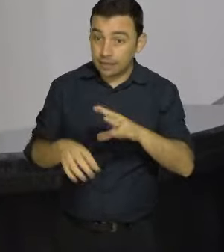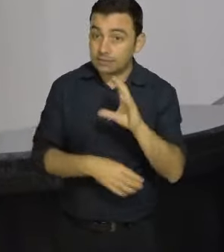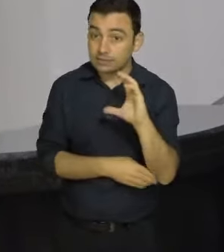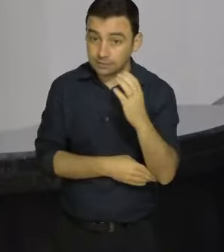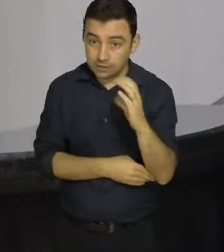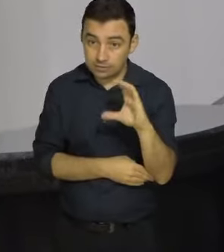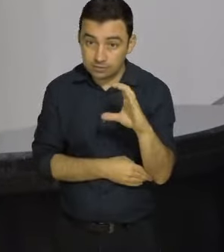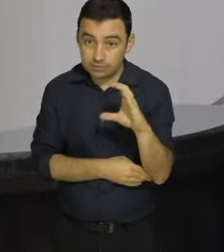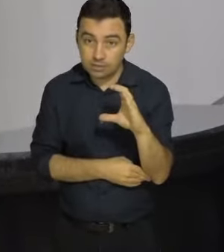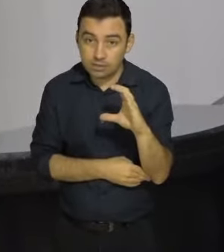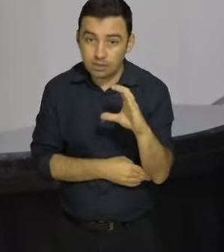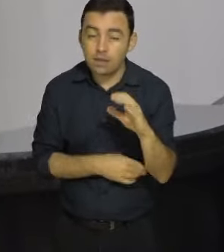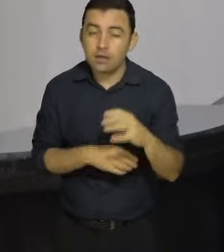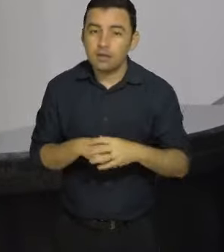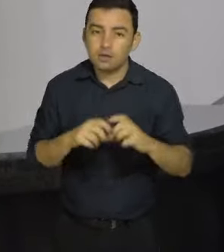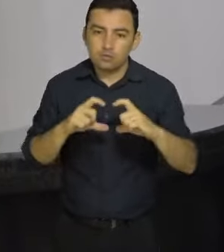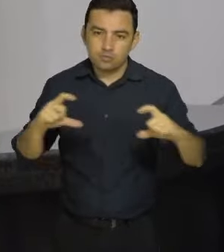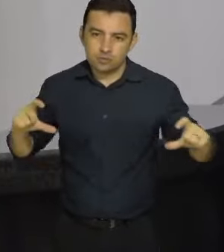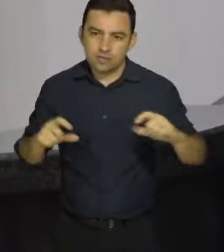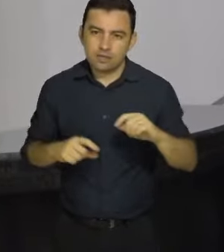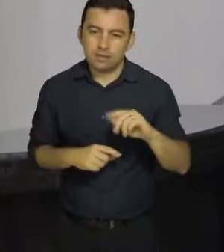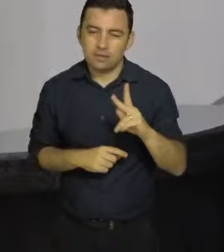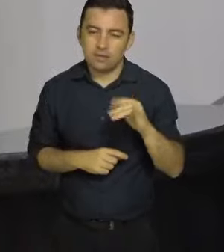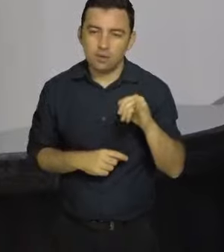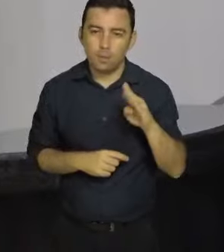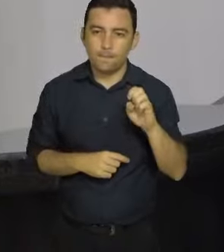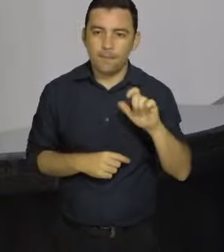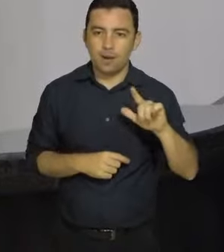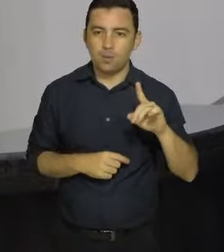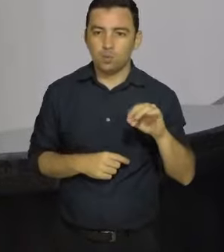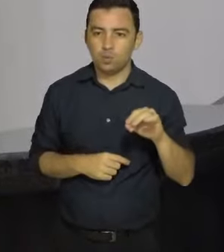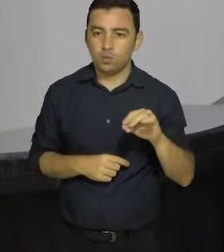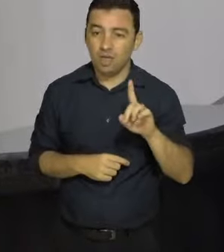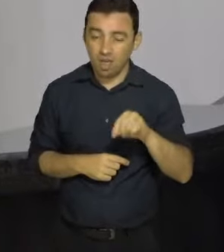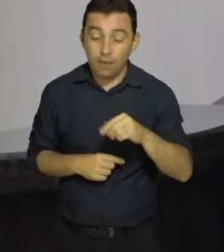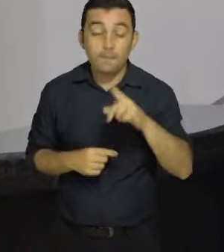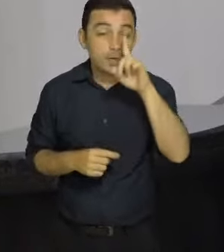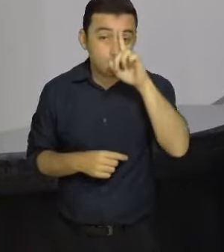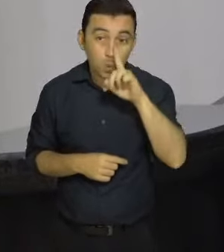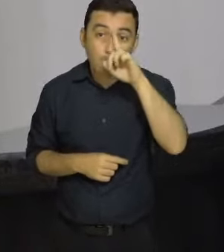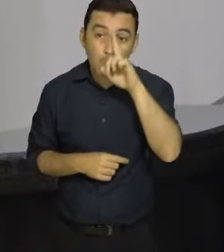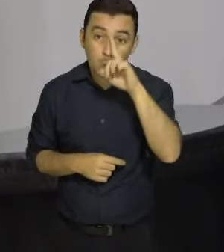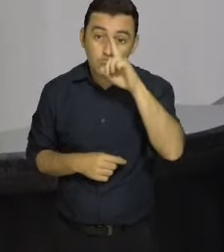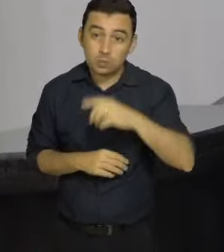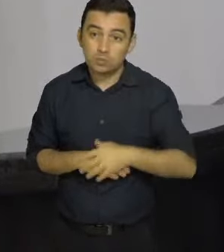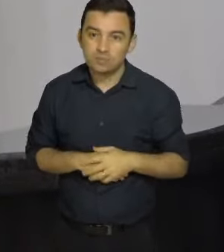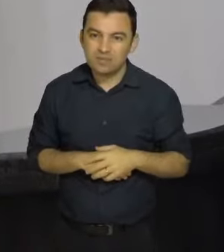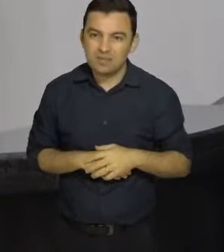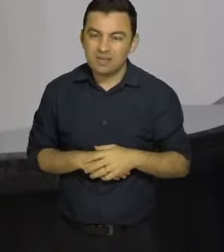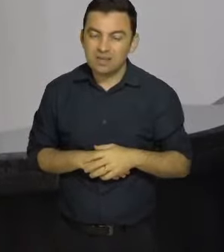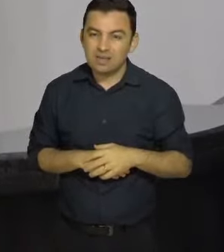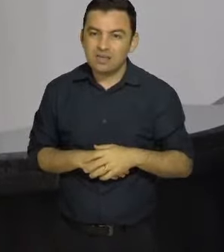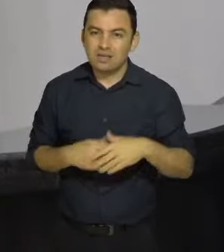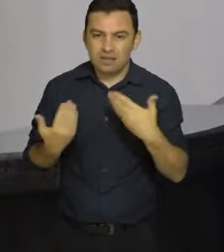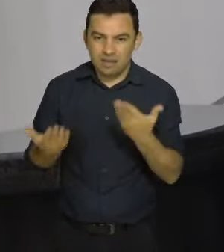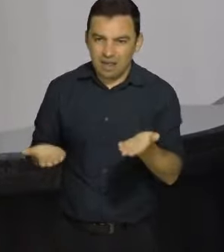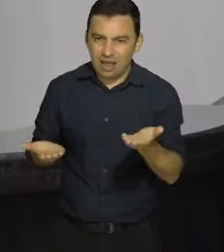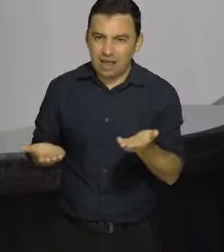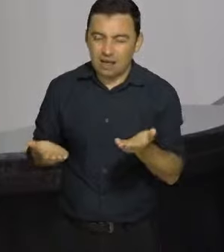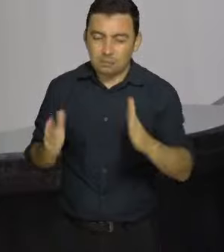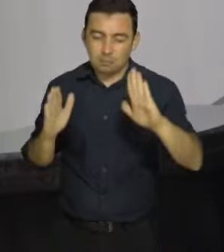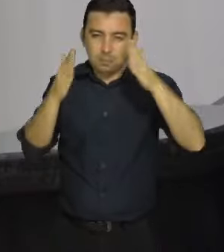sido, parafraseando Riobaldo, um negócio muito perigoso. Afora o negacionismo político, o